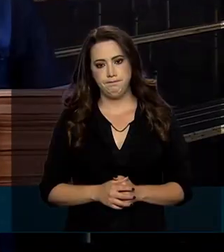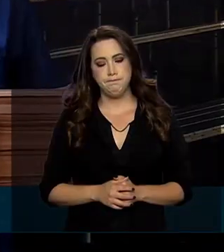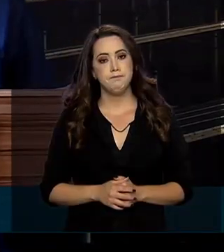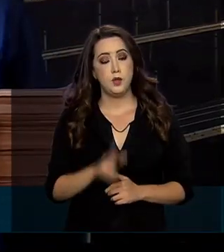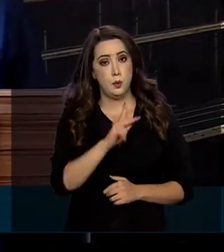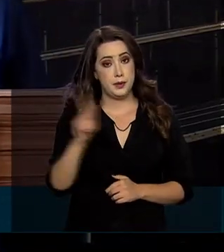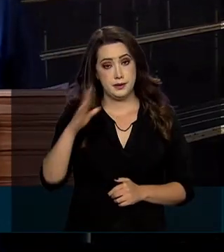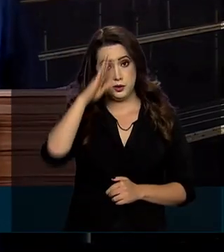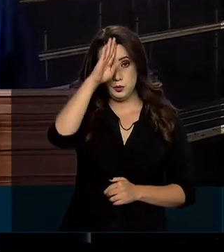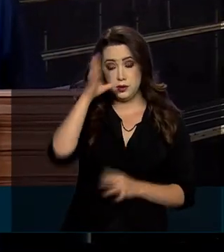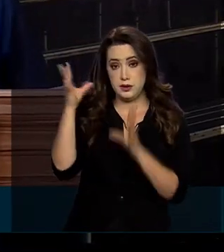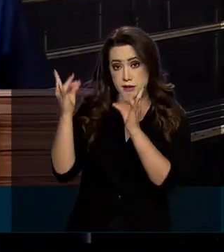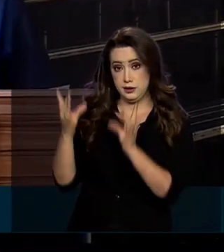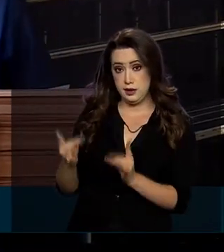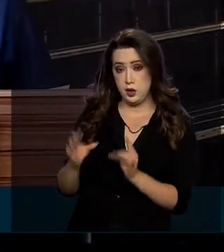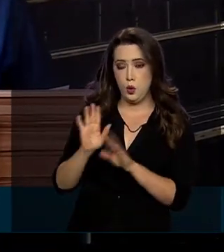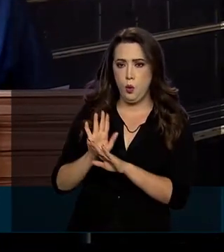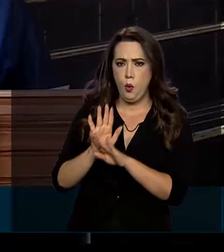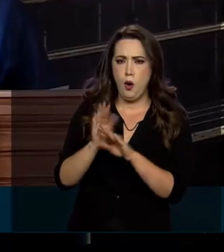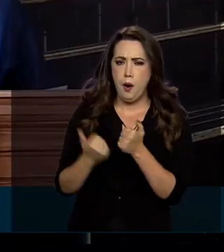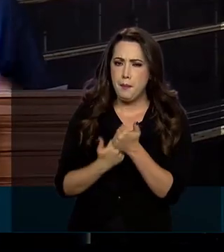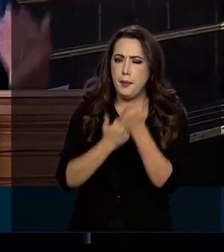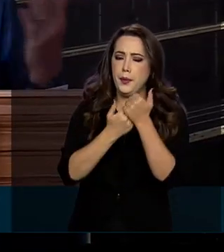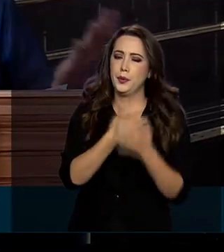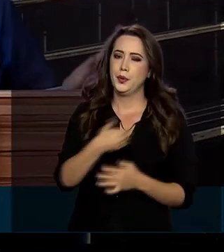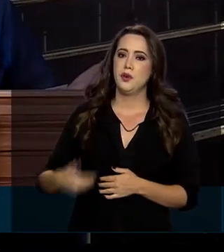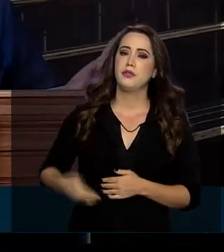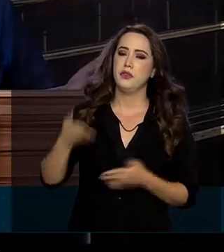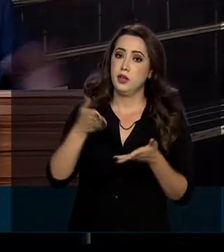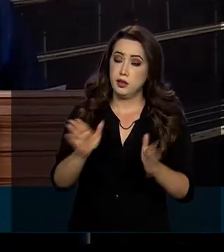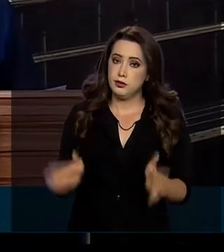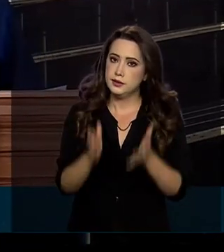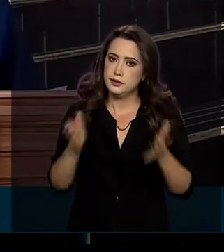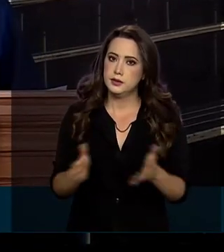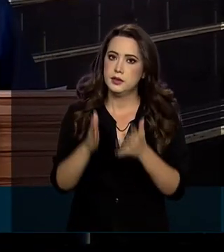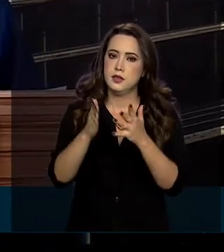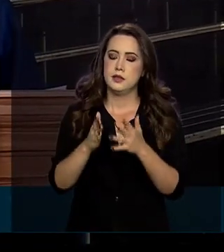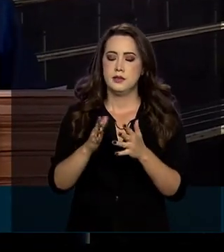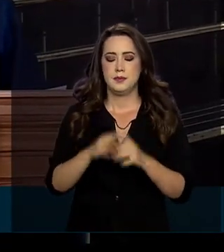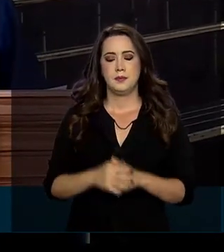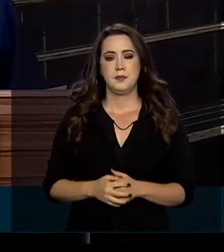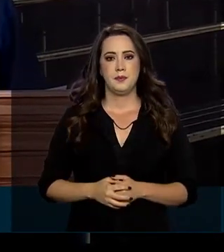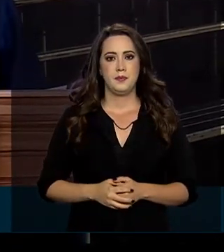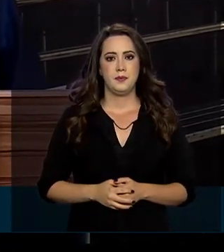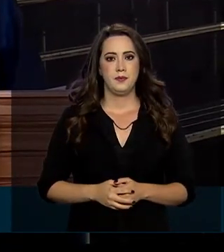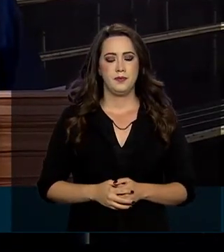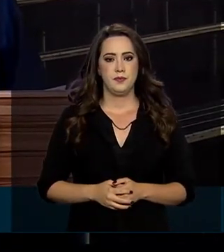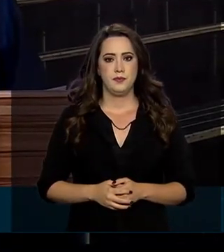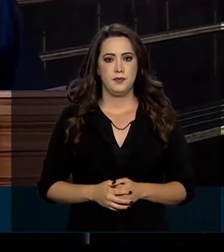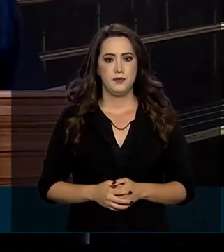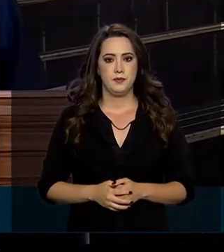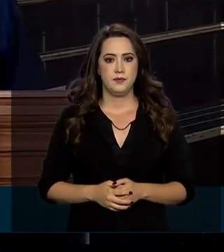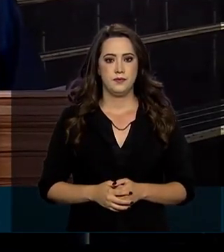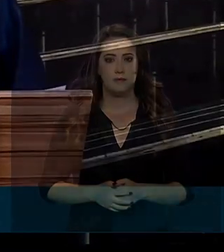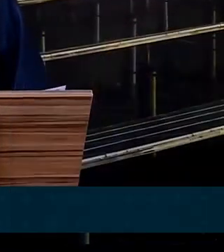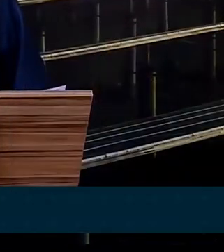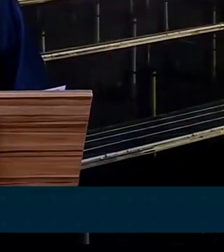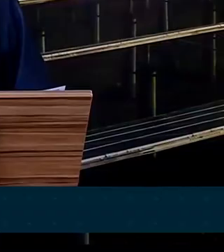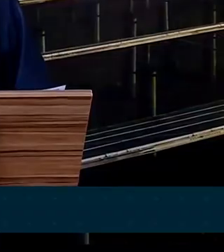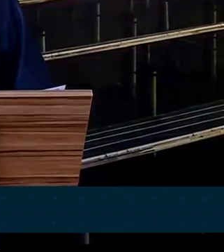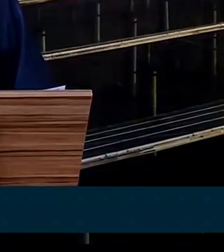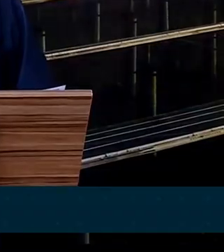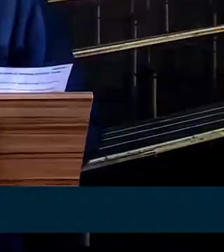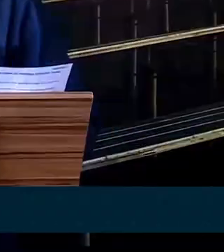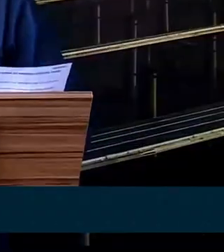Jair Bolsonaro destacou o apoio dado pelo governo à produção de energia solar. O sol não